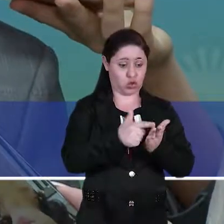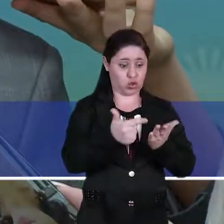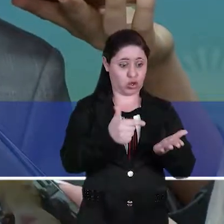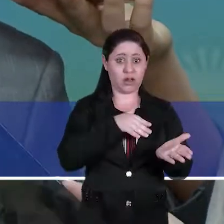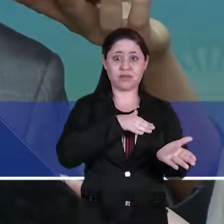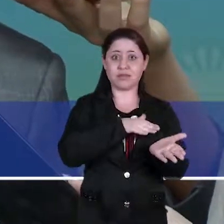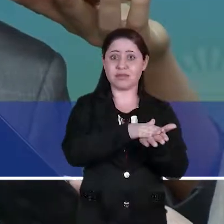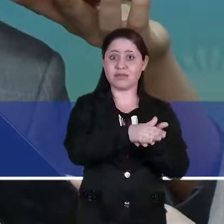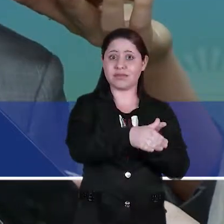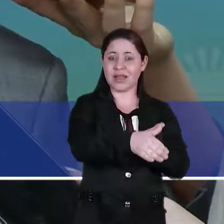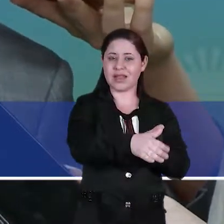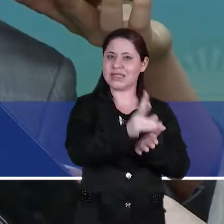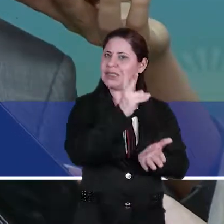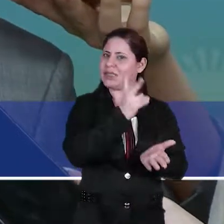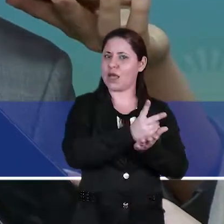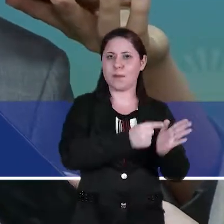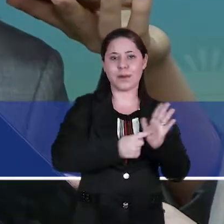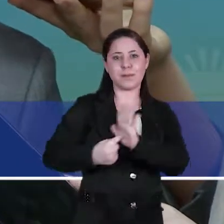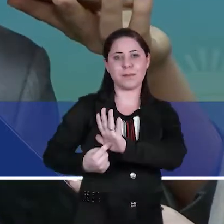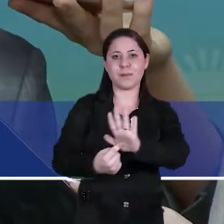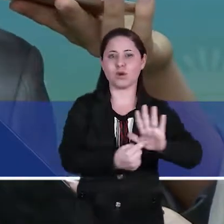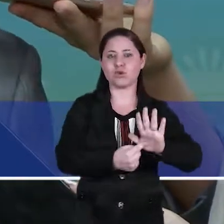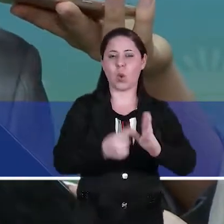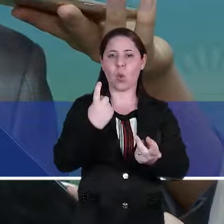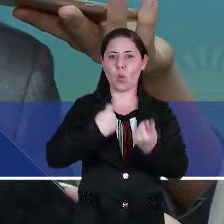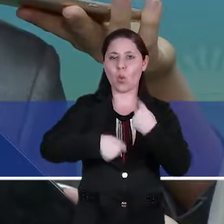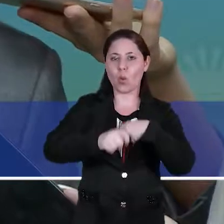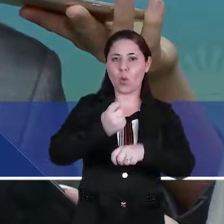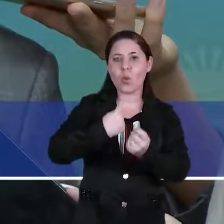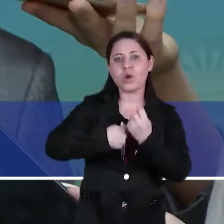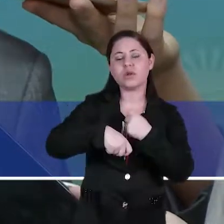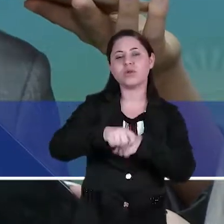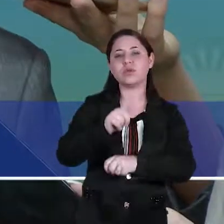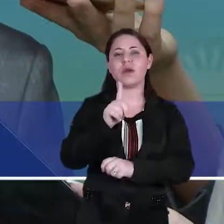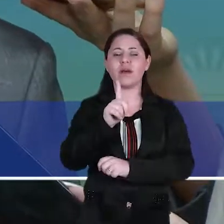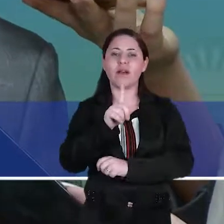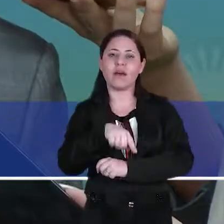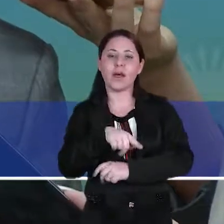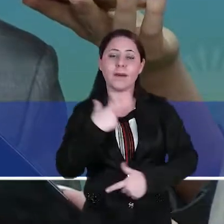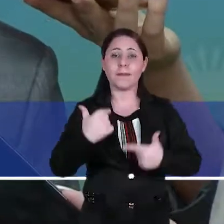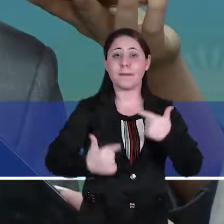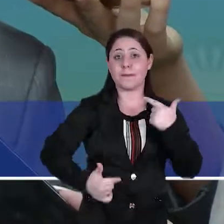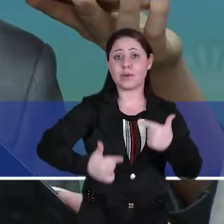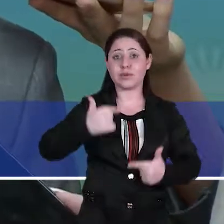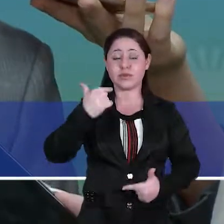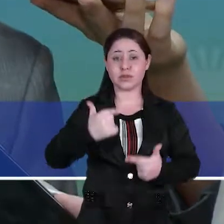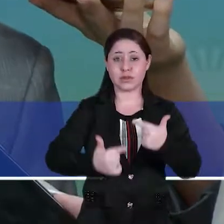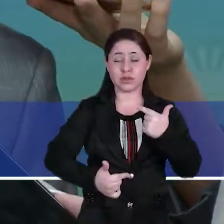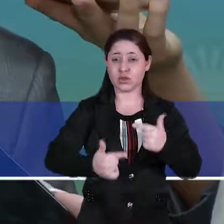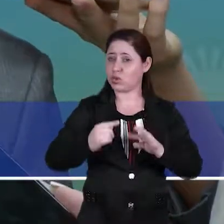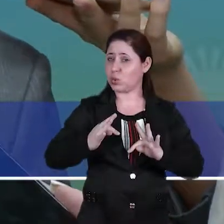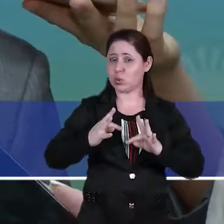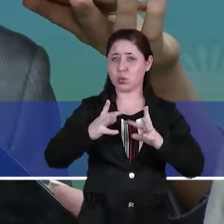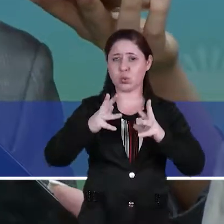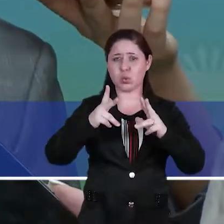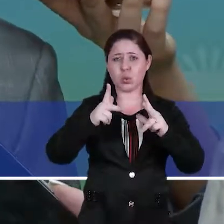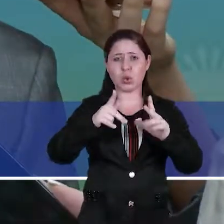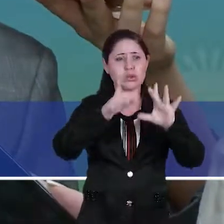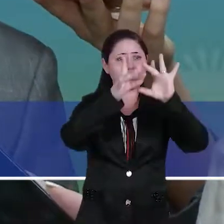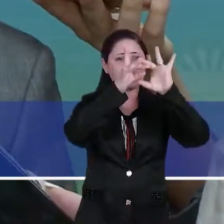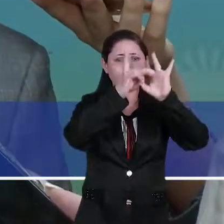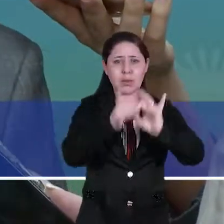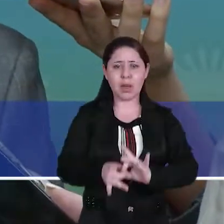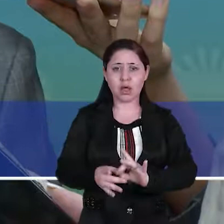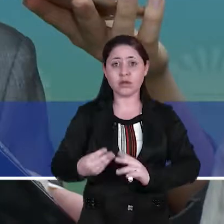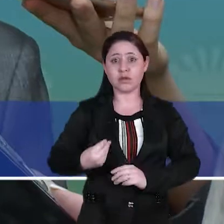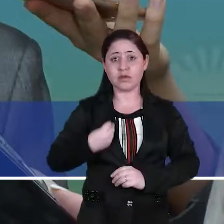presença de um jornal que sempre procurou retratar a economia, a política, todos